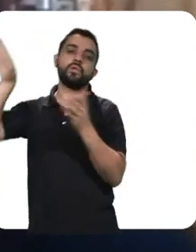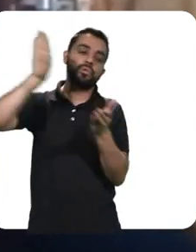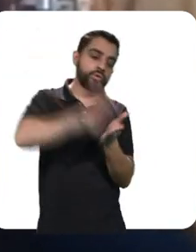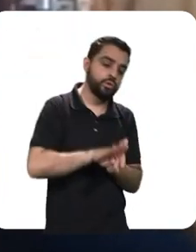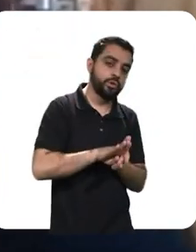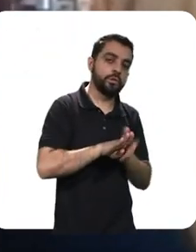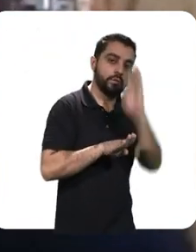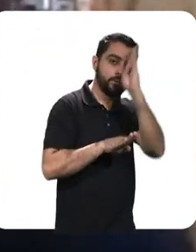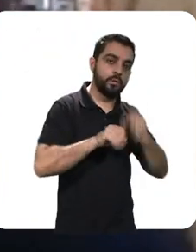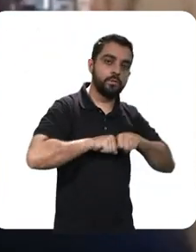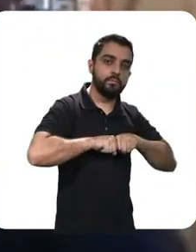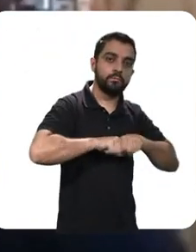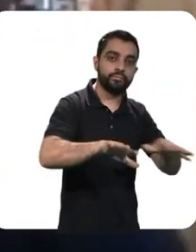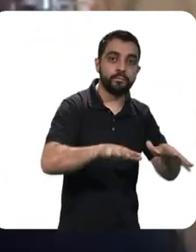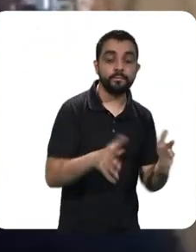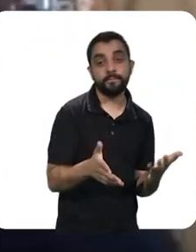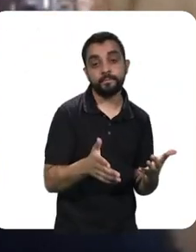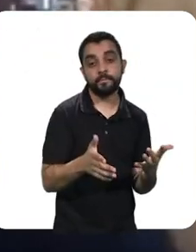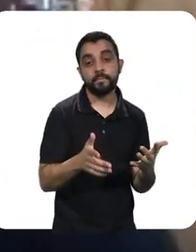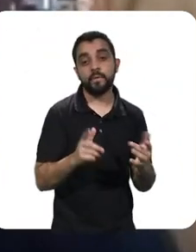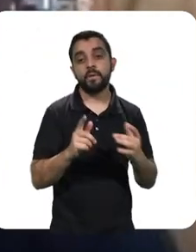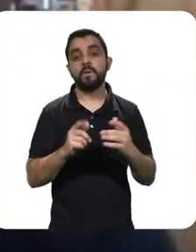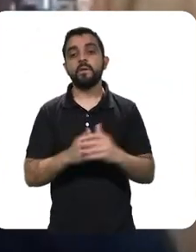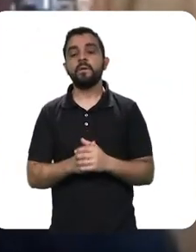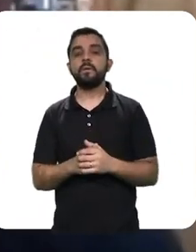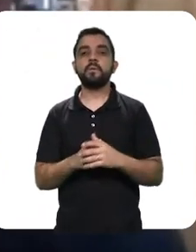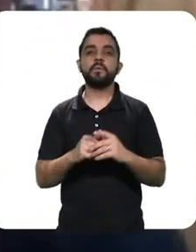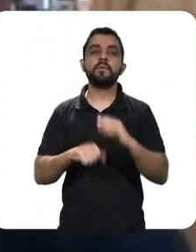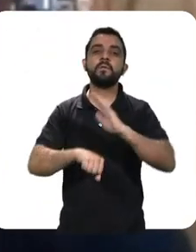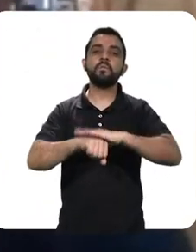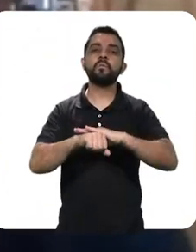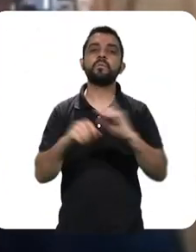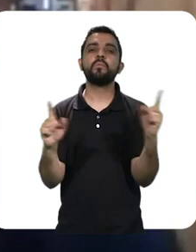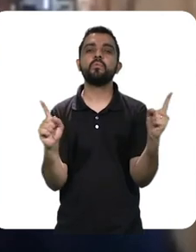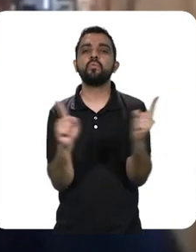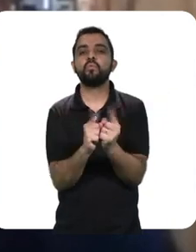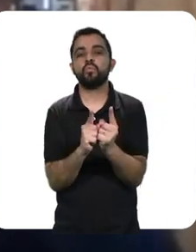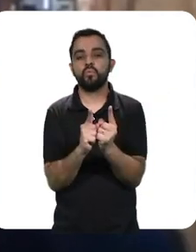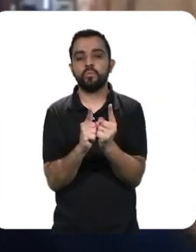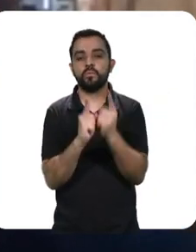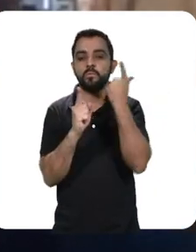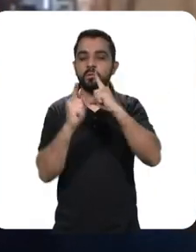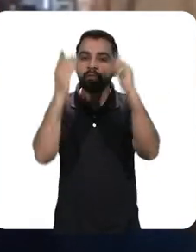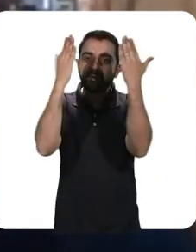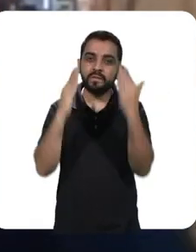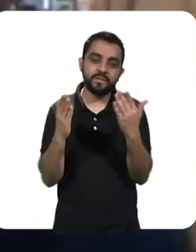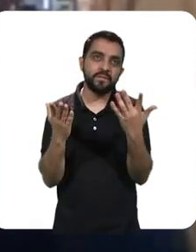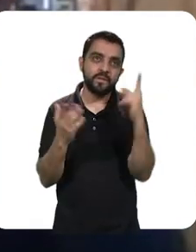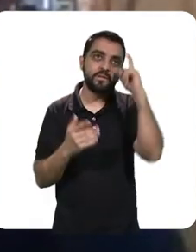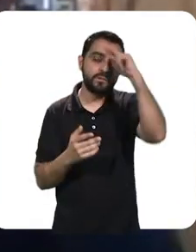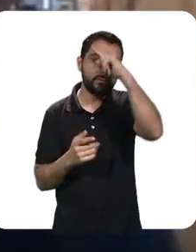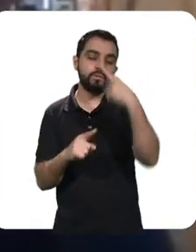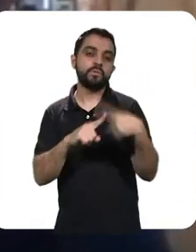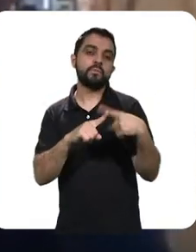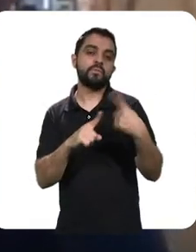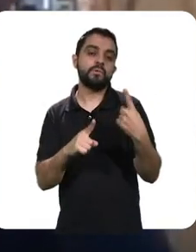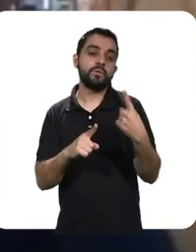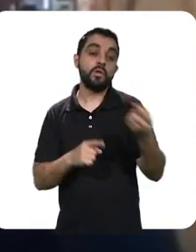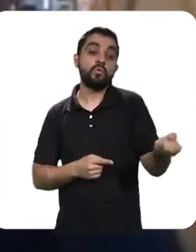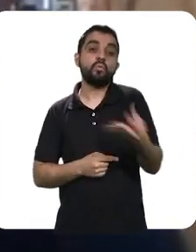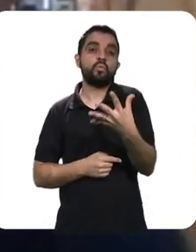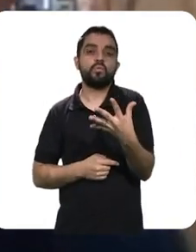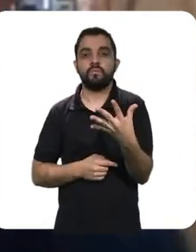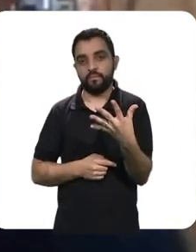para o Brasil. É difícil a gente avaliar num espaço de tempo tão curto, né? Eu acho que a gente nunca viveu isso. Na verdade, é